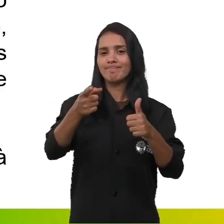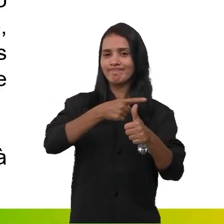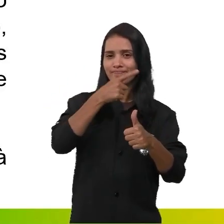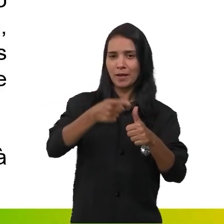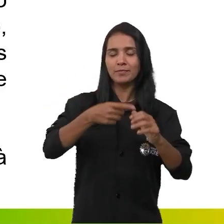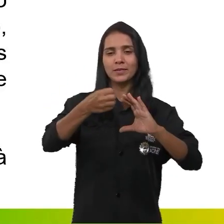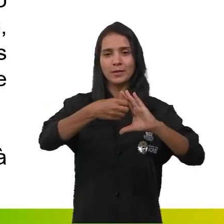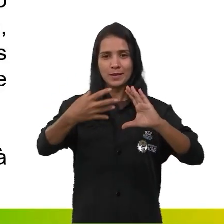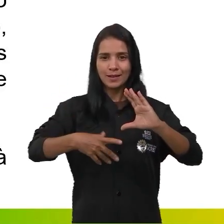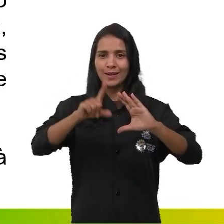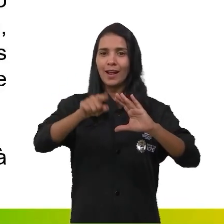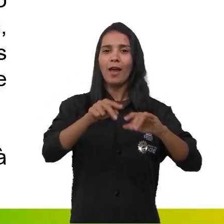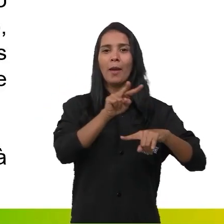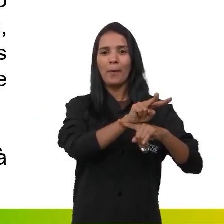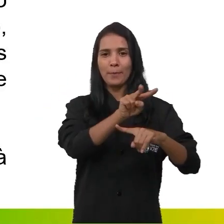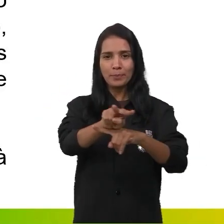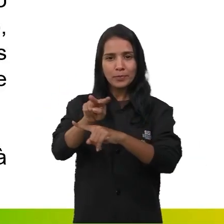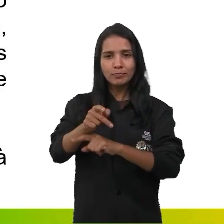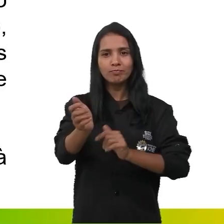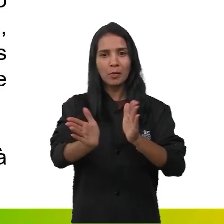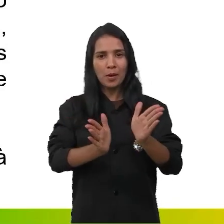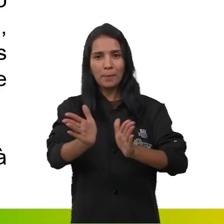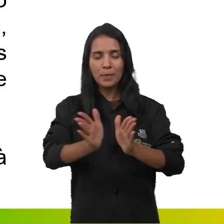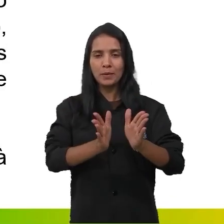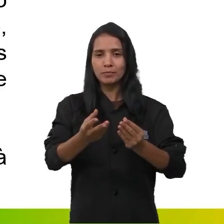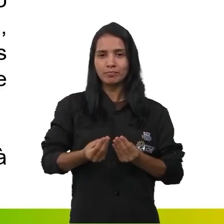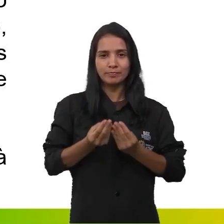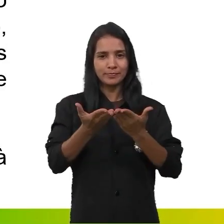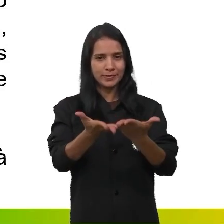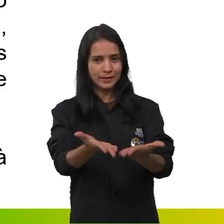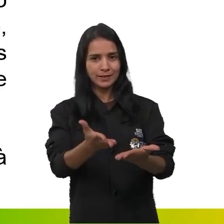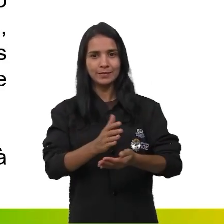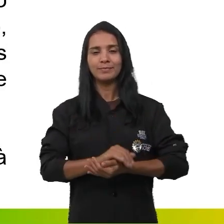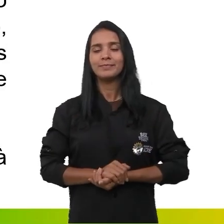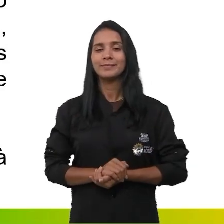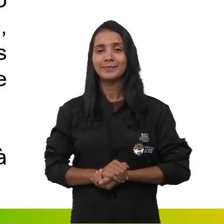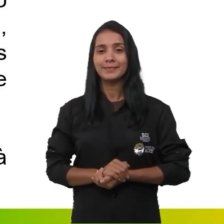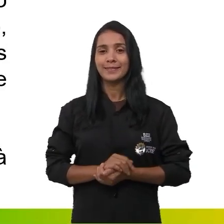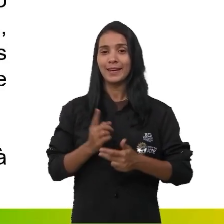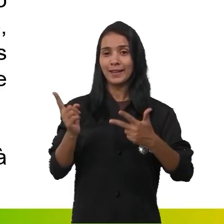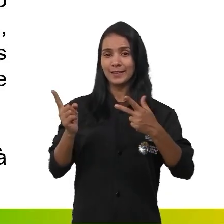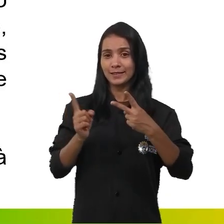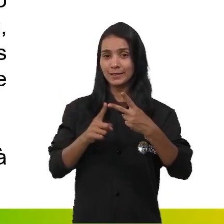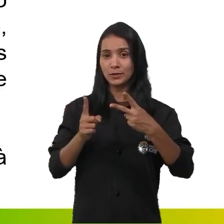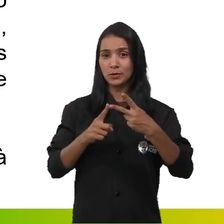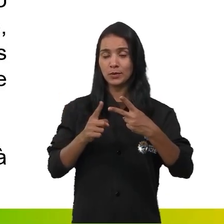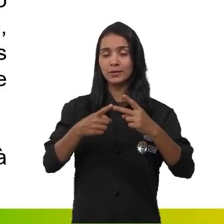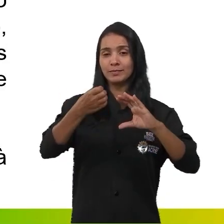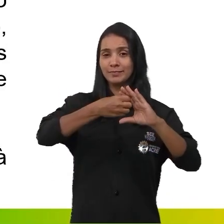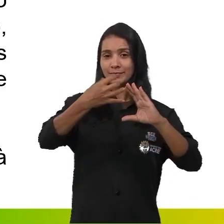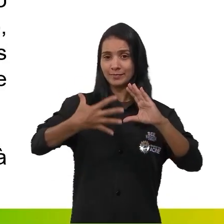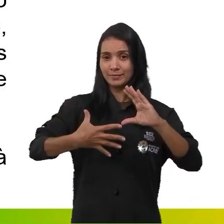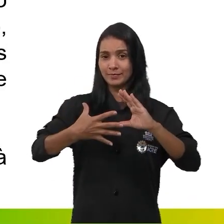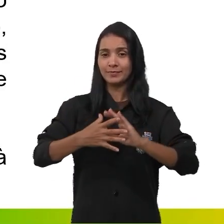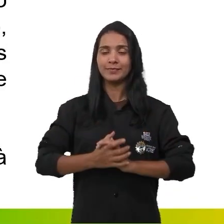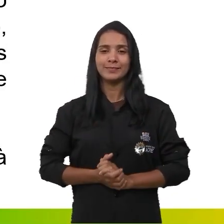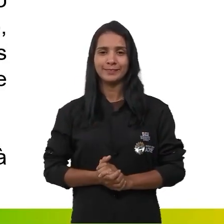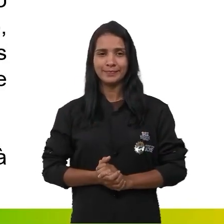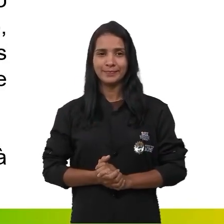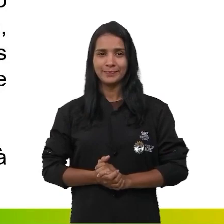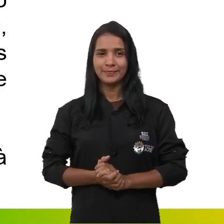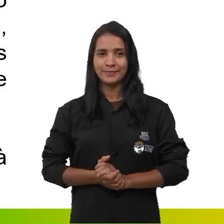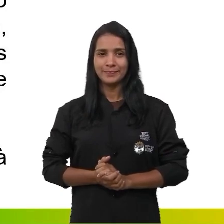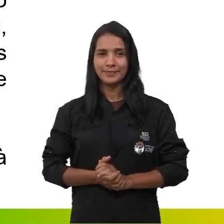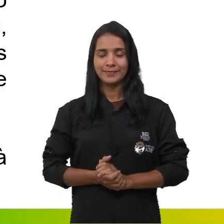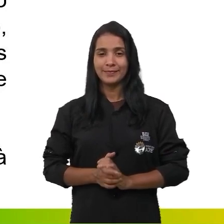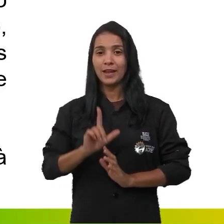paternalismo é proteção e assistencialismo. Segunda característica do